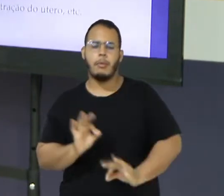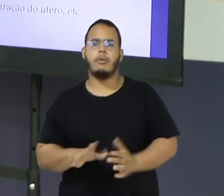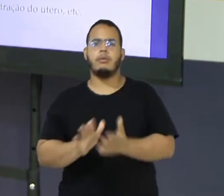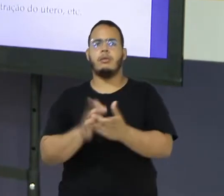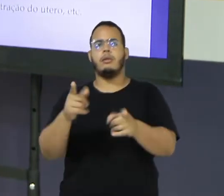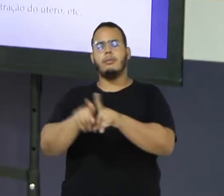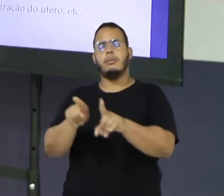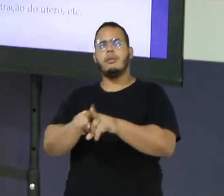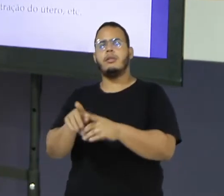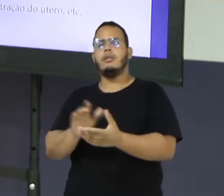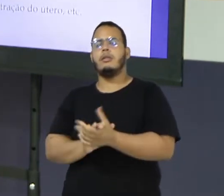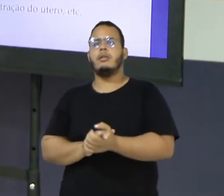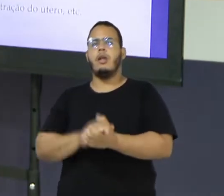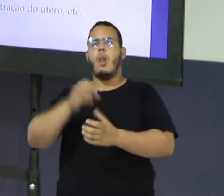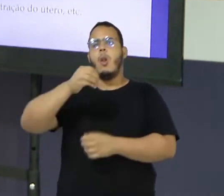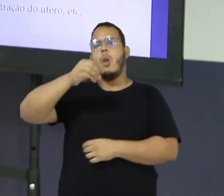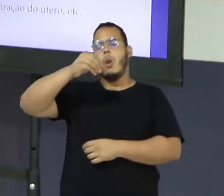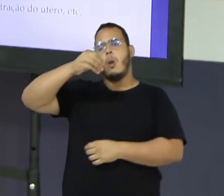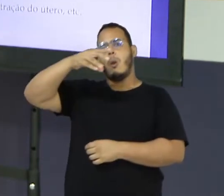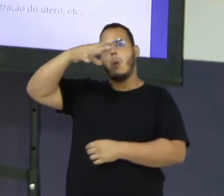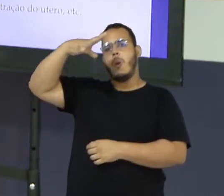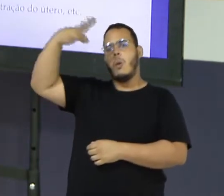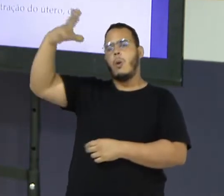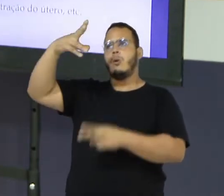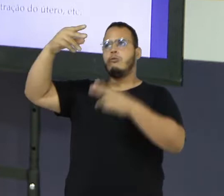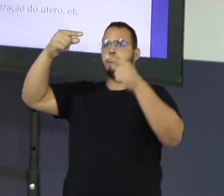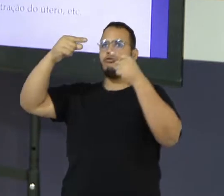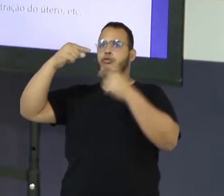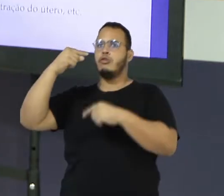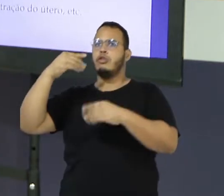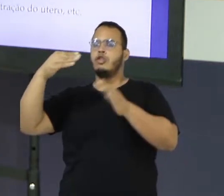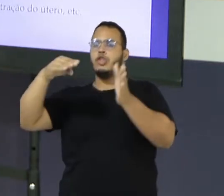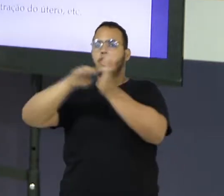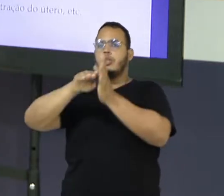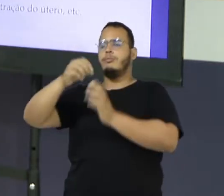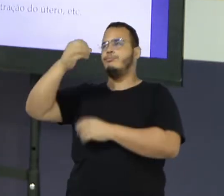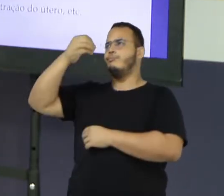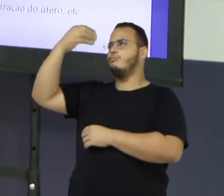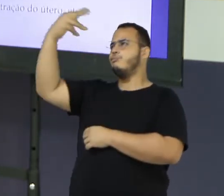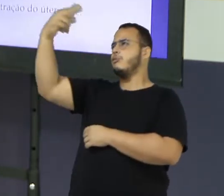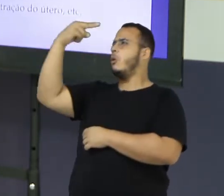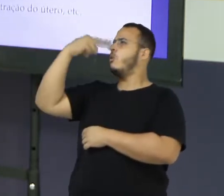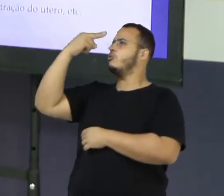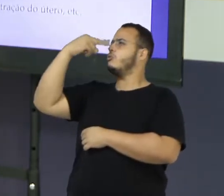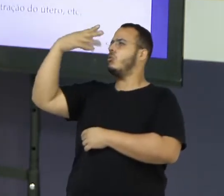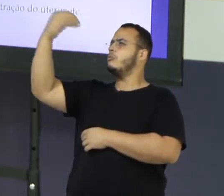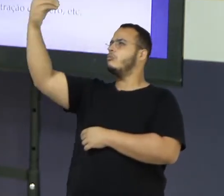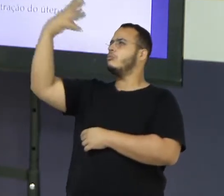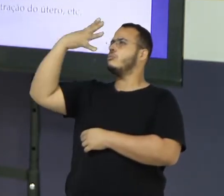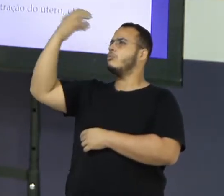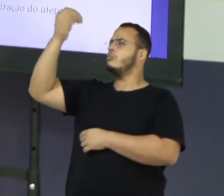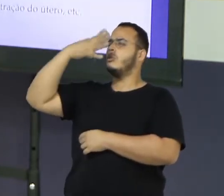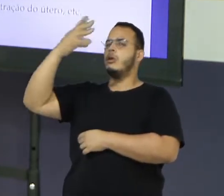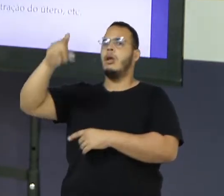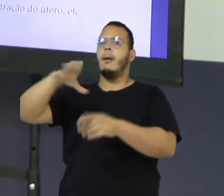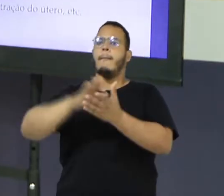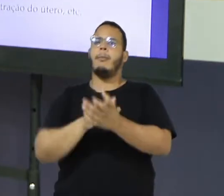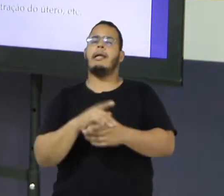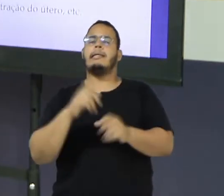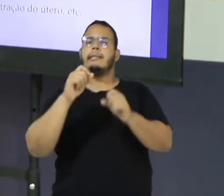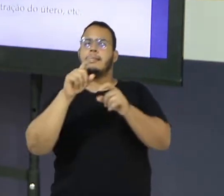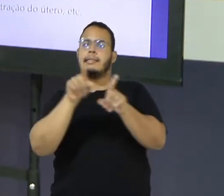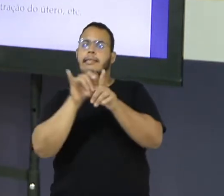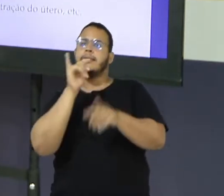a intensidade de luz que chega aos nossos olhos por meio da regulação do diâmetro da pupila. Tudo isso aí